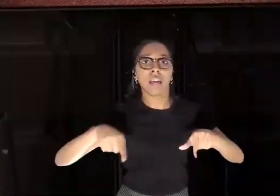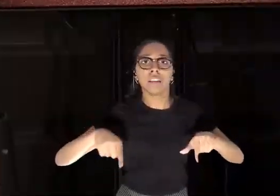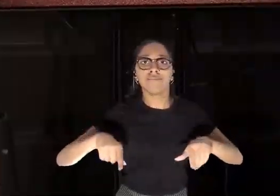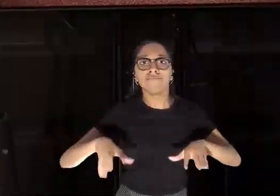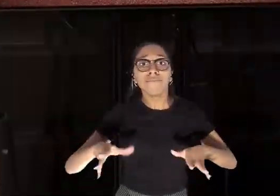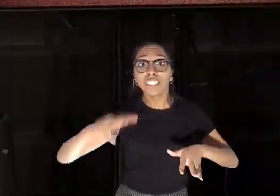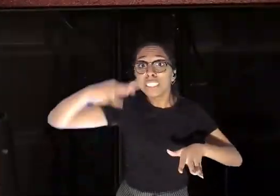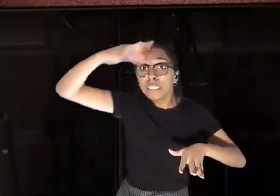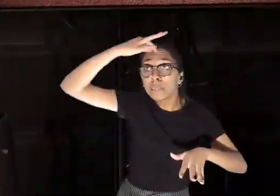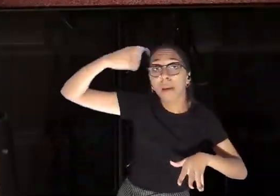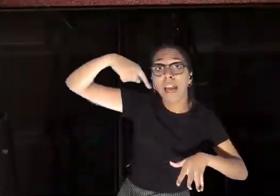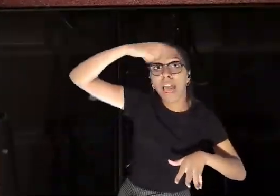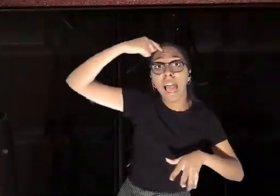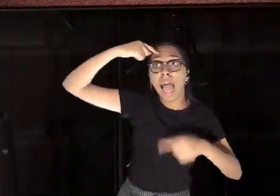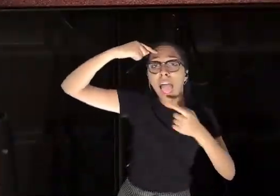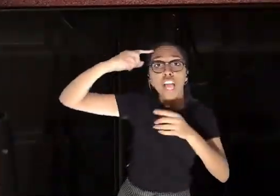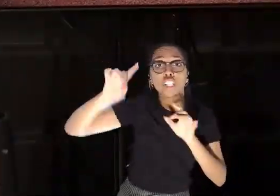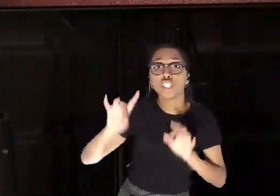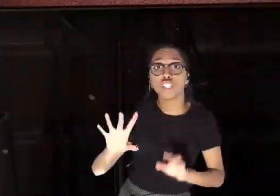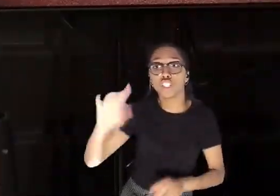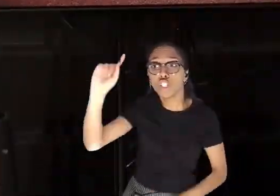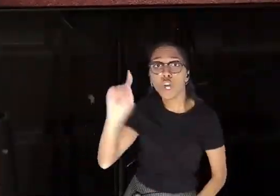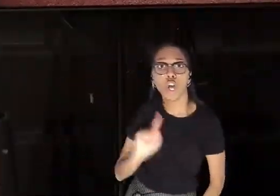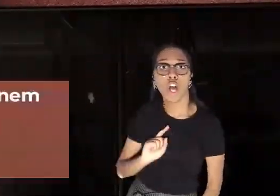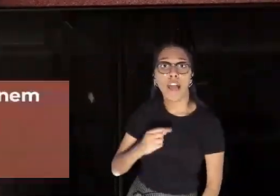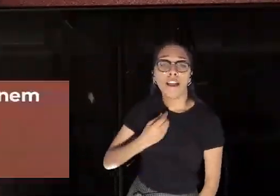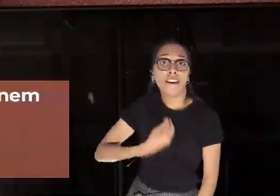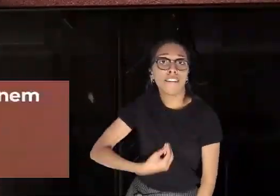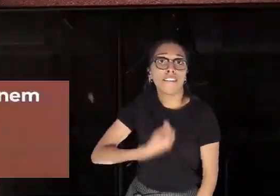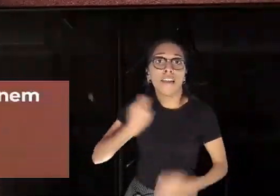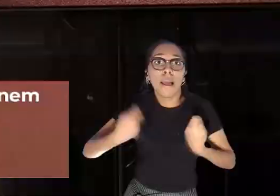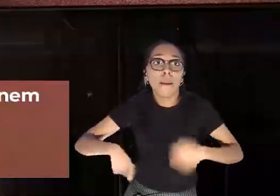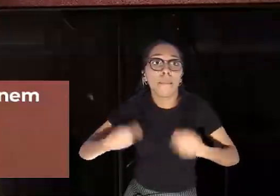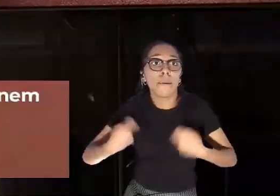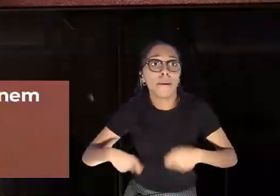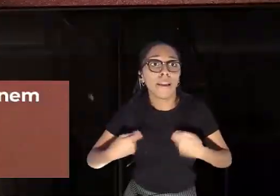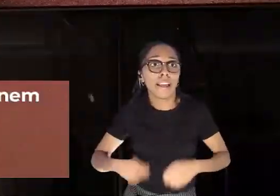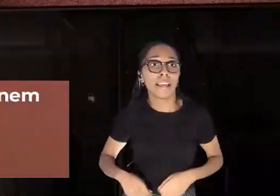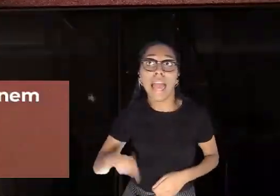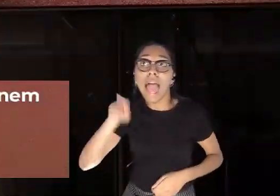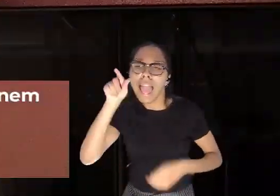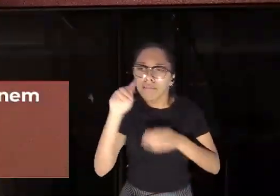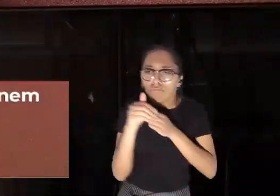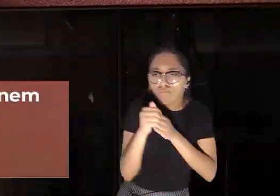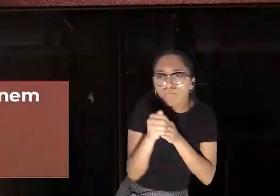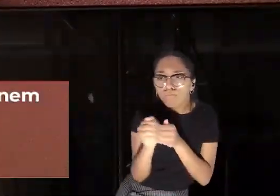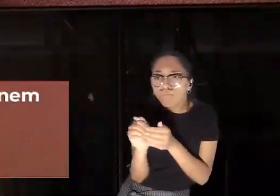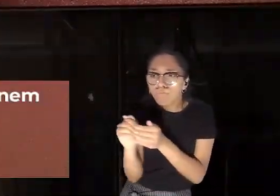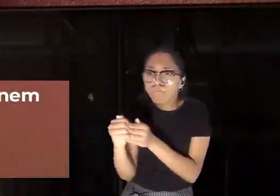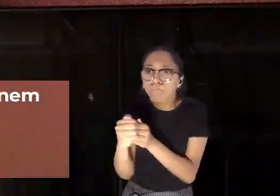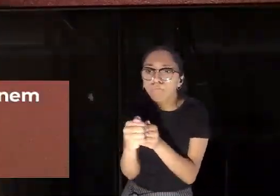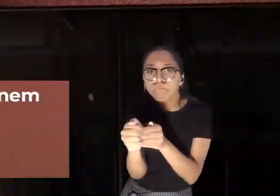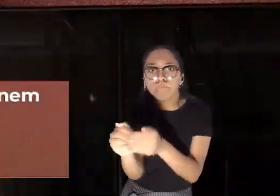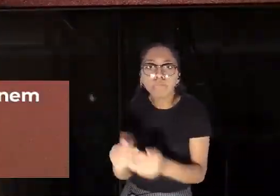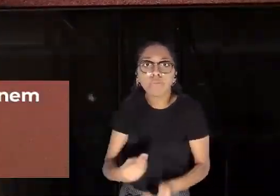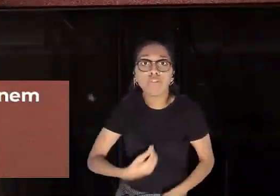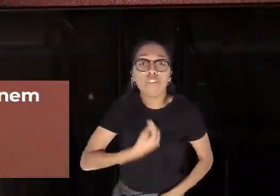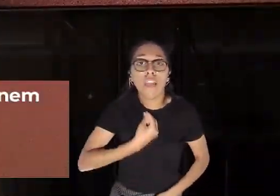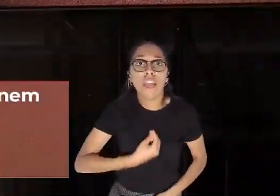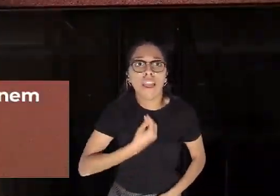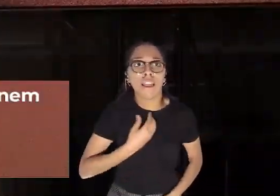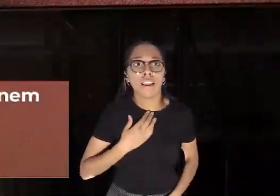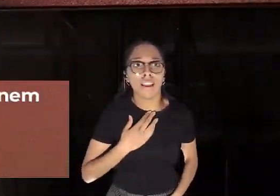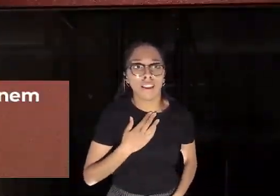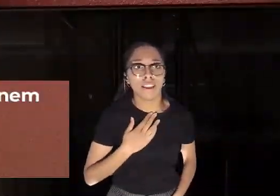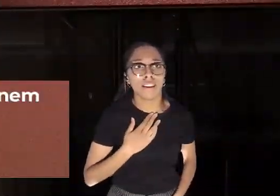Nicodemos em João 3:8: o vento sopra onde quer, você o escuta, mas não pode dizer de onde vem e para onde vai. Assim acontece com